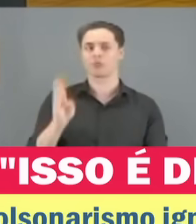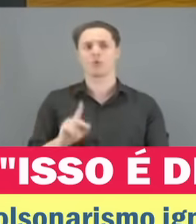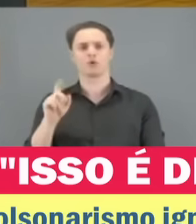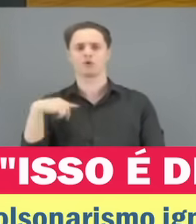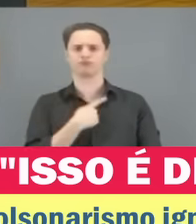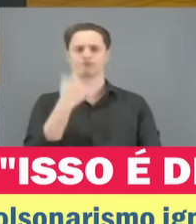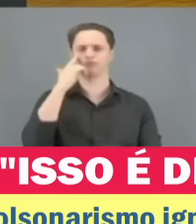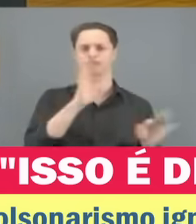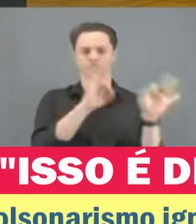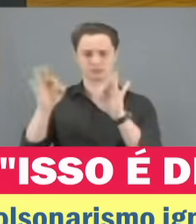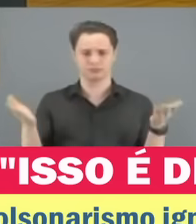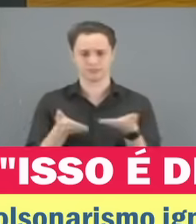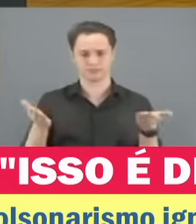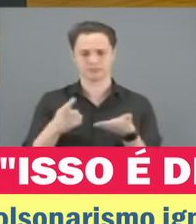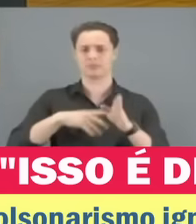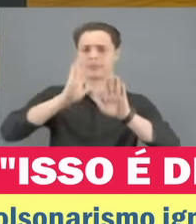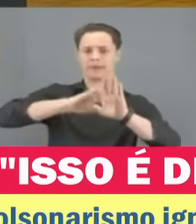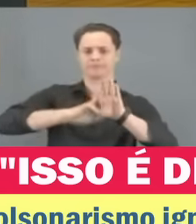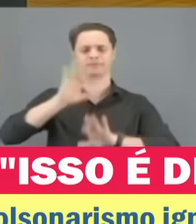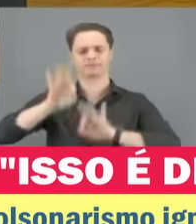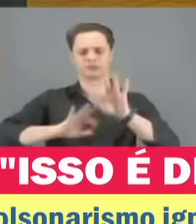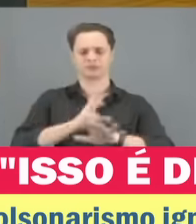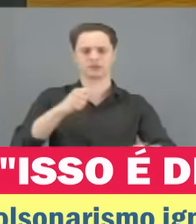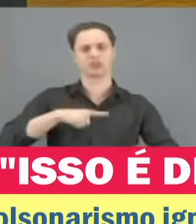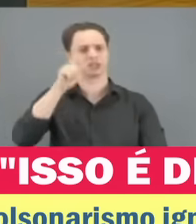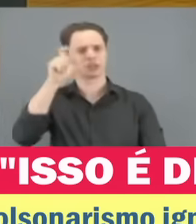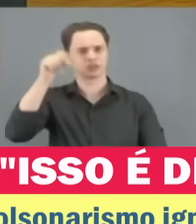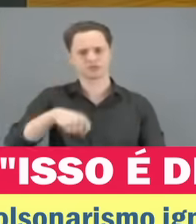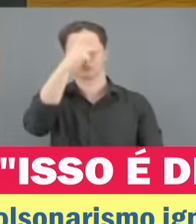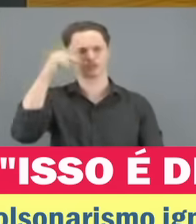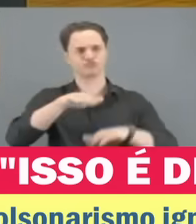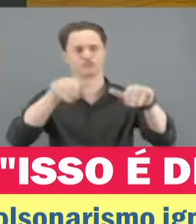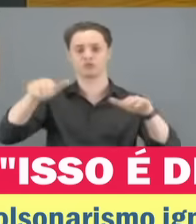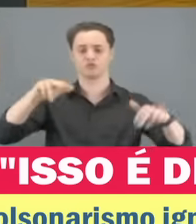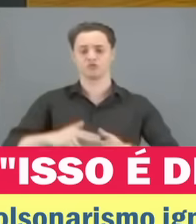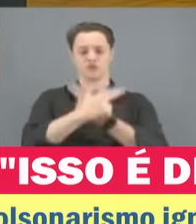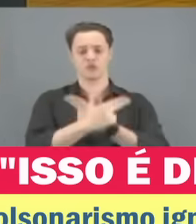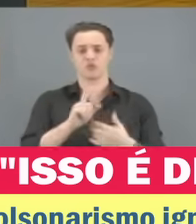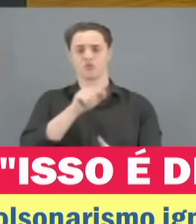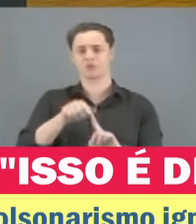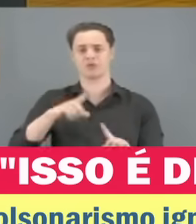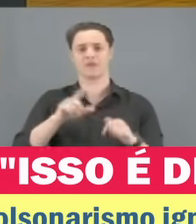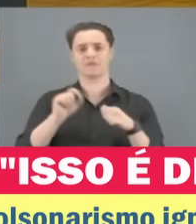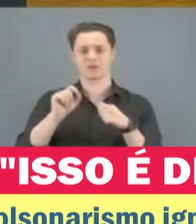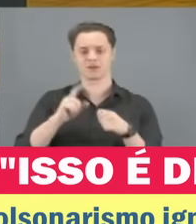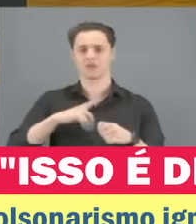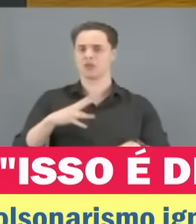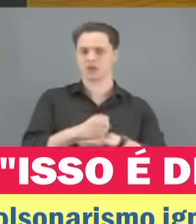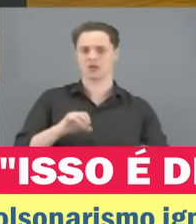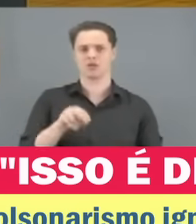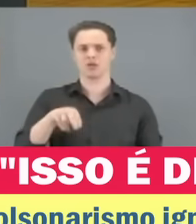que nós estamos vendo aqui. E que por trás desse processo de golpe havia o interesse de chamar as Forças Armadas para que ela fizesse uma